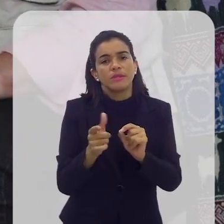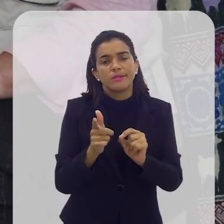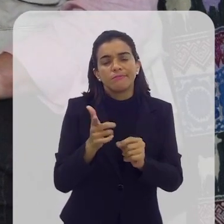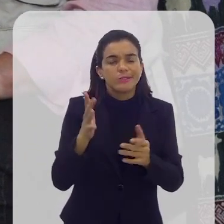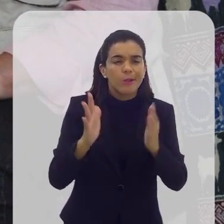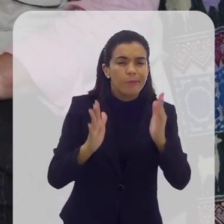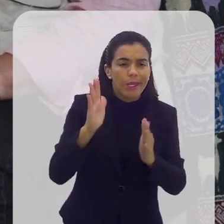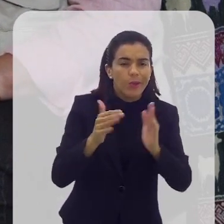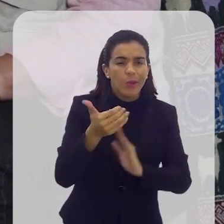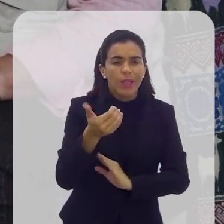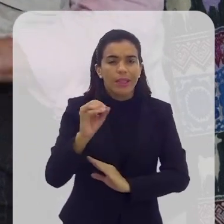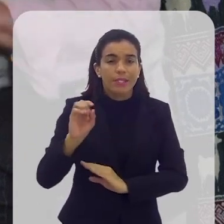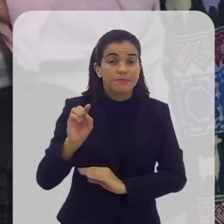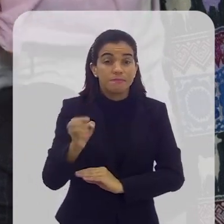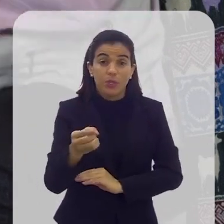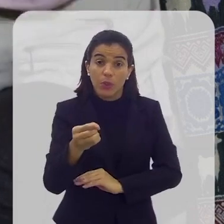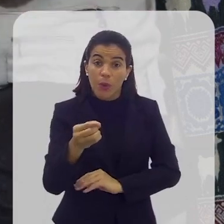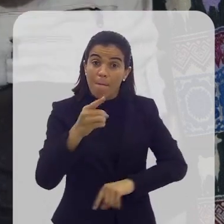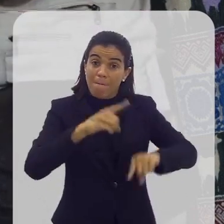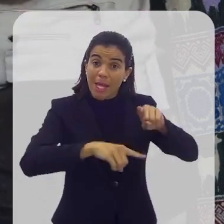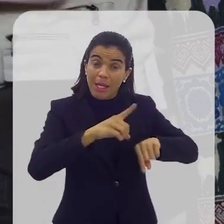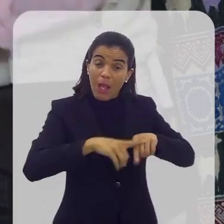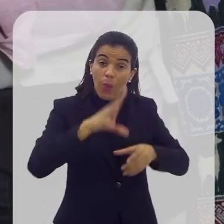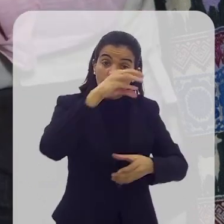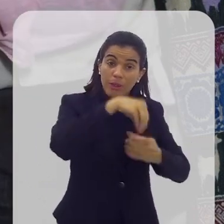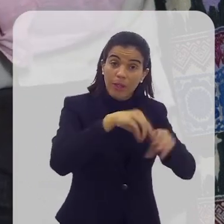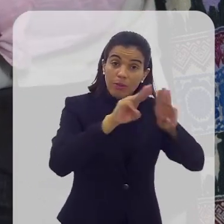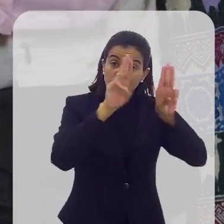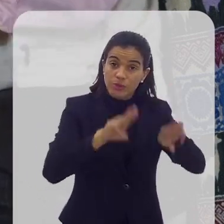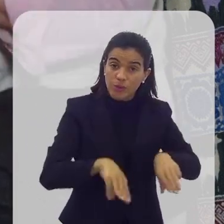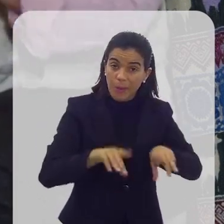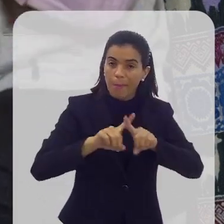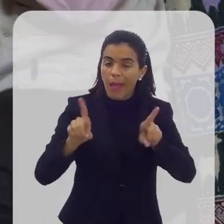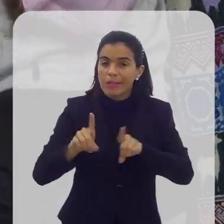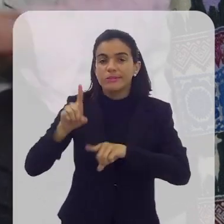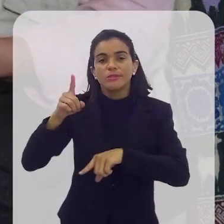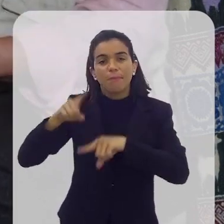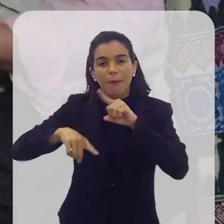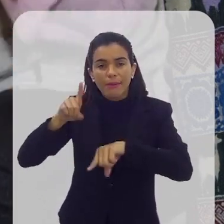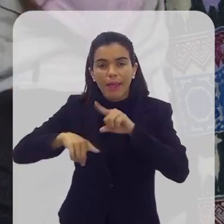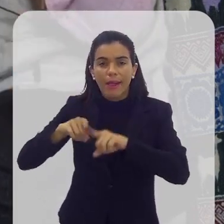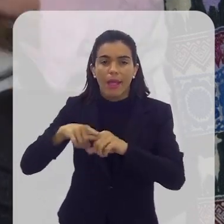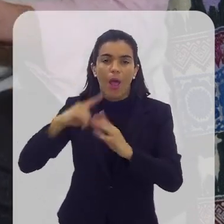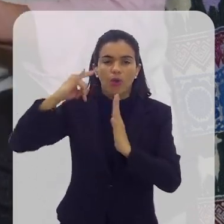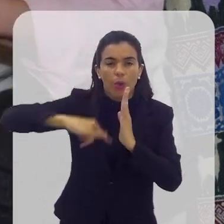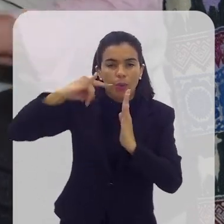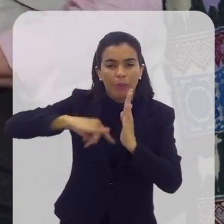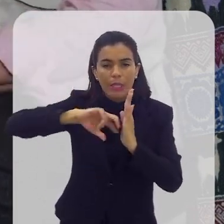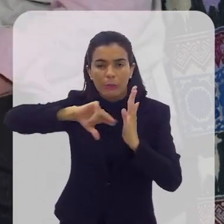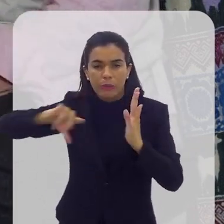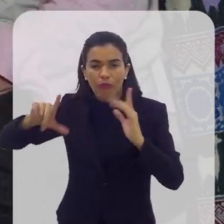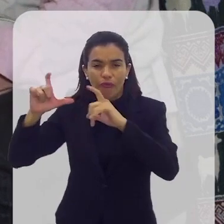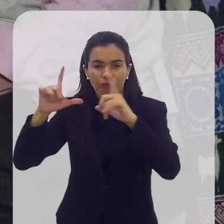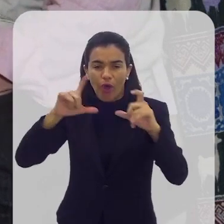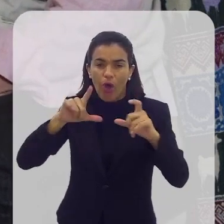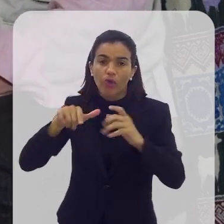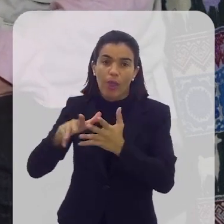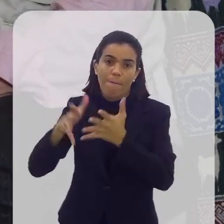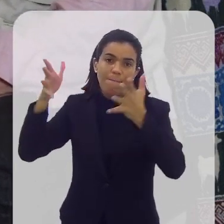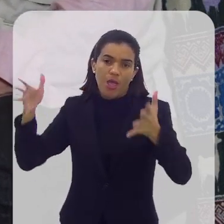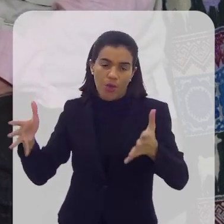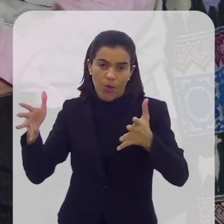interessante. Quando a manga cai, as pessoas disputam a manga. Querem provar? Querem aquela manga. A manga do Vargas. A manga do Vargas. Então, dizem por aí que ele